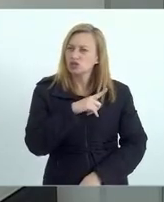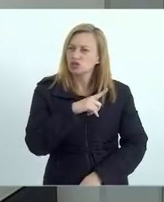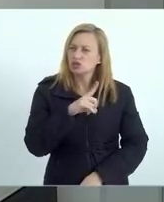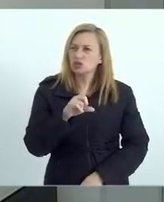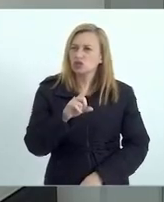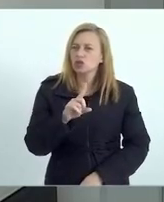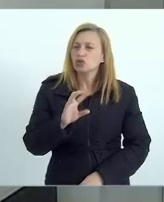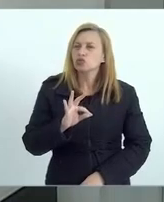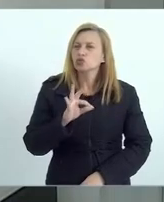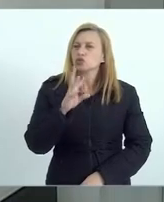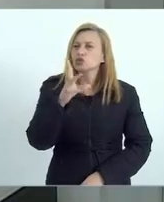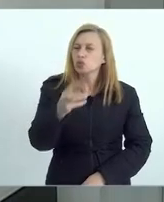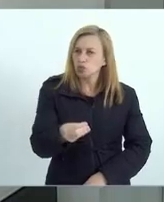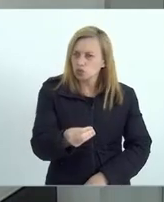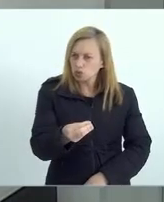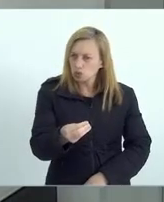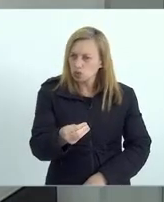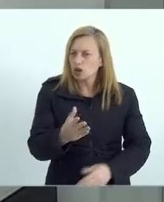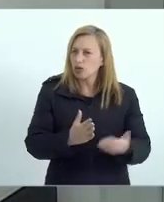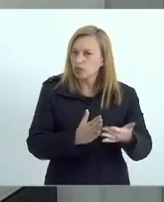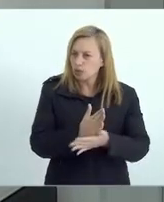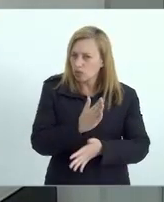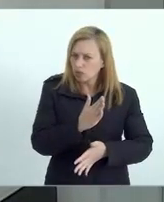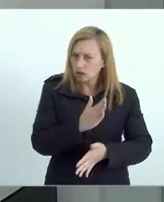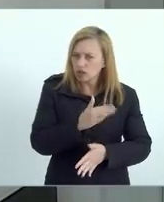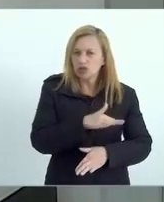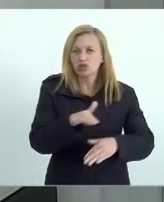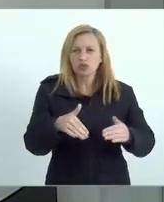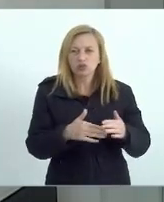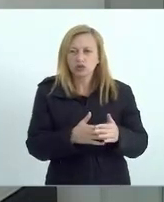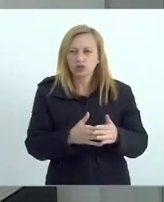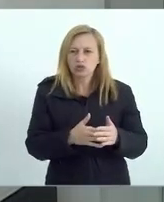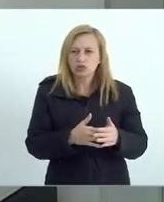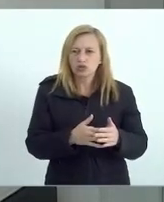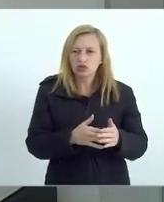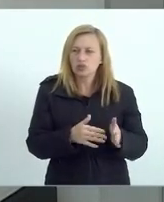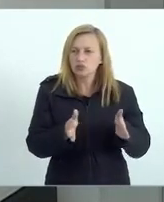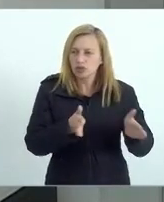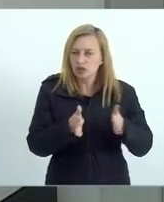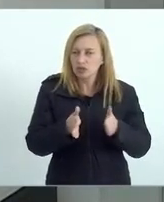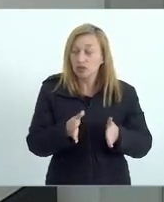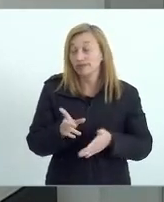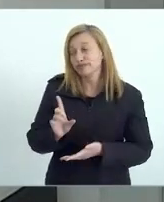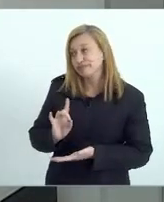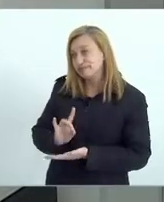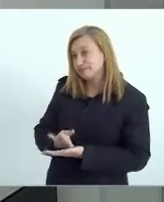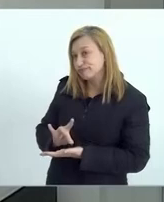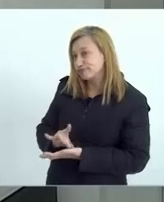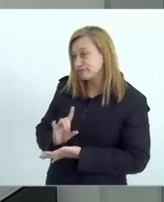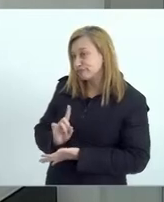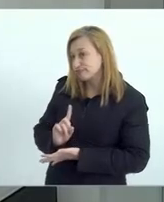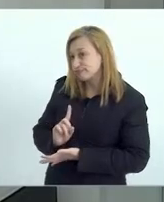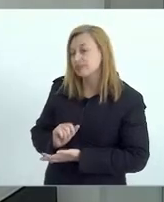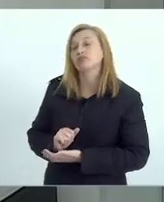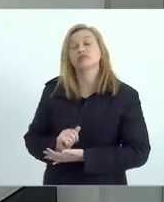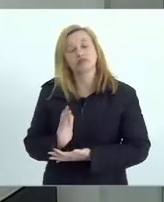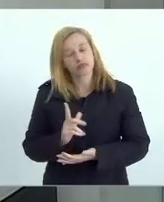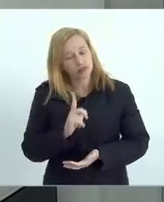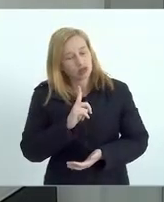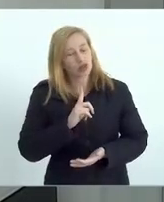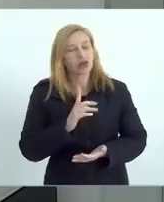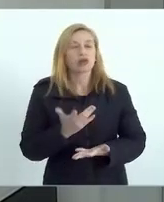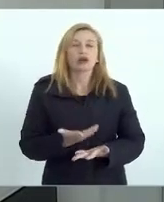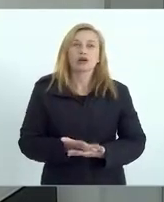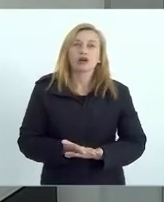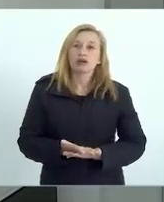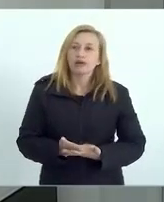homologado todos os excedentes aprovados em todas as etapas do certame quando na verdade não é né Inclusive tem gente que